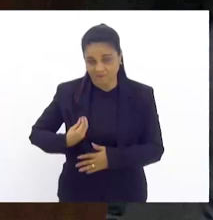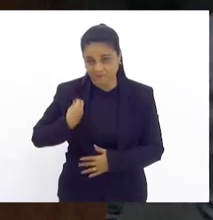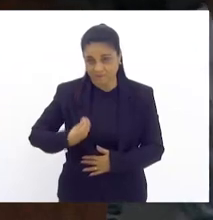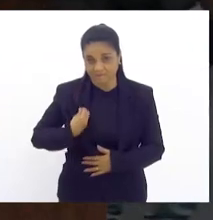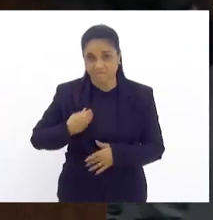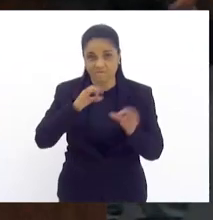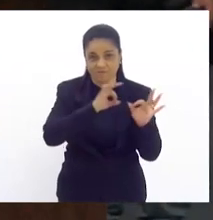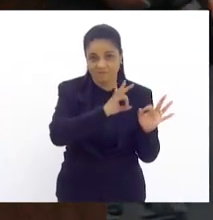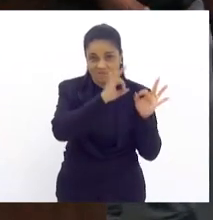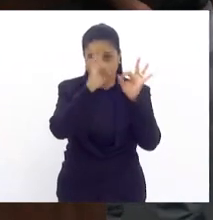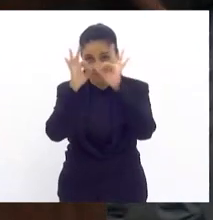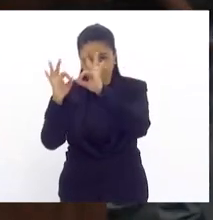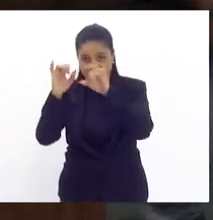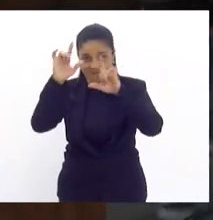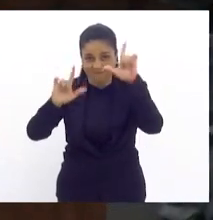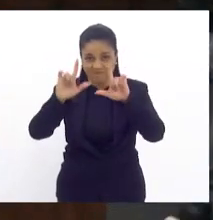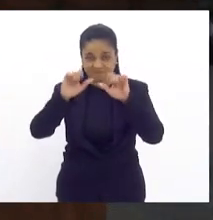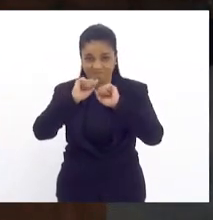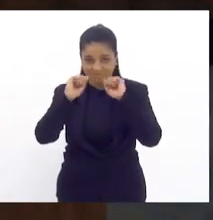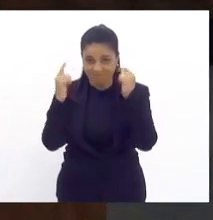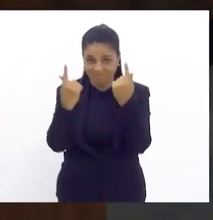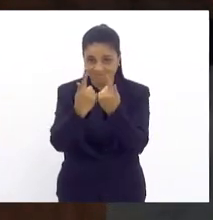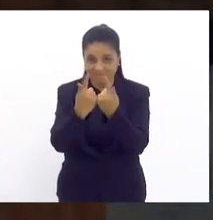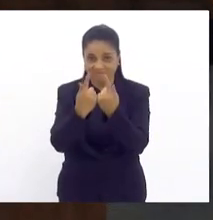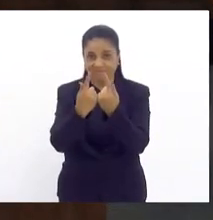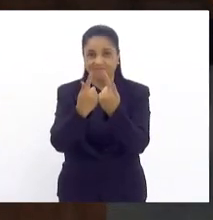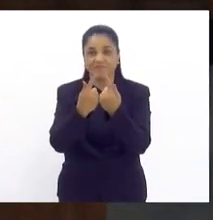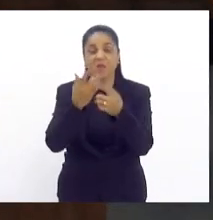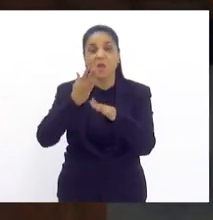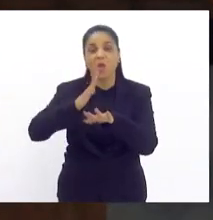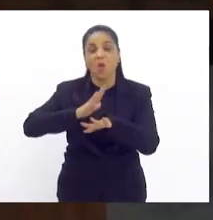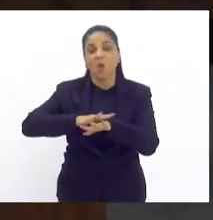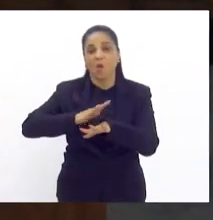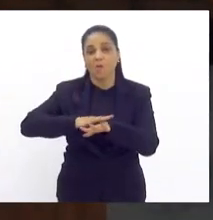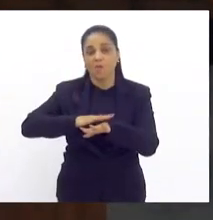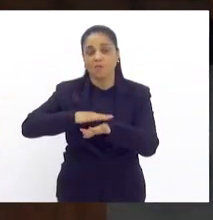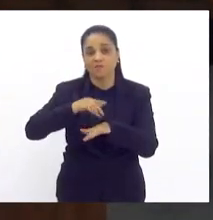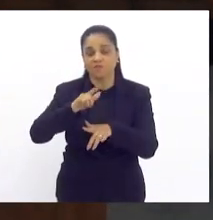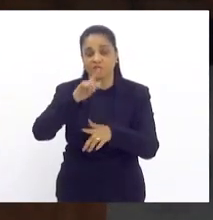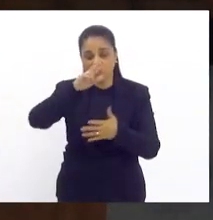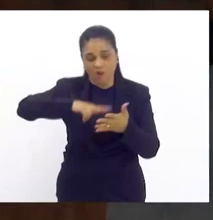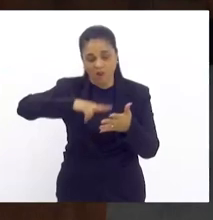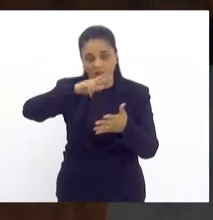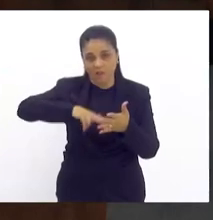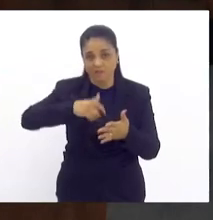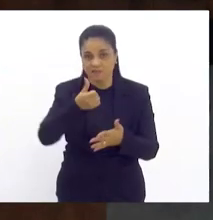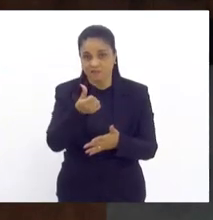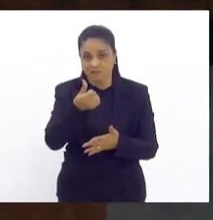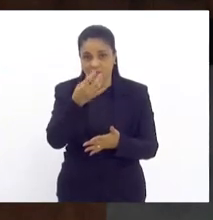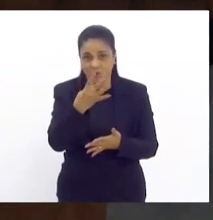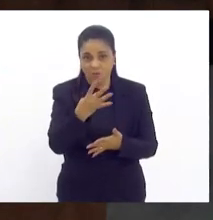nos assistindo pela TV Alerj. Nesse momento eu vou ler o nome dos 64 homenageados.